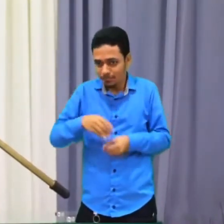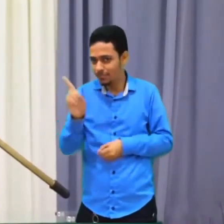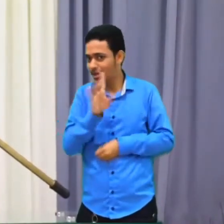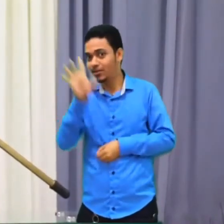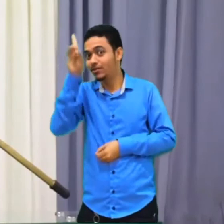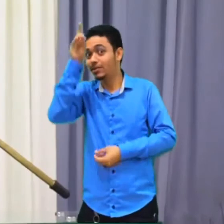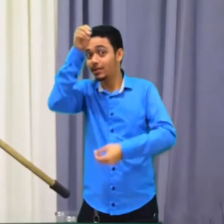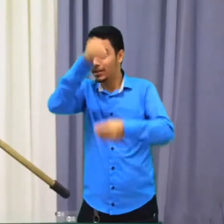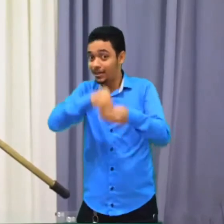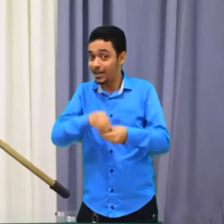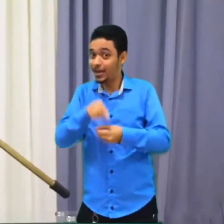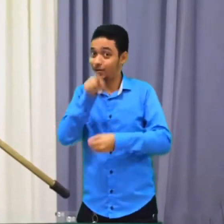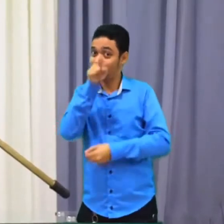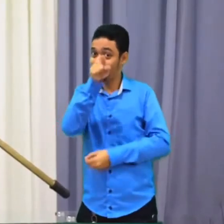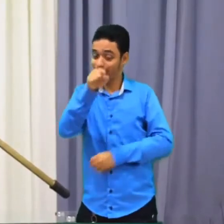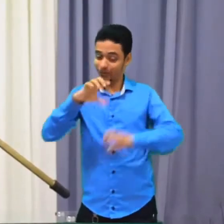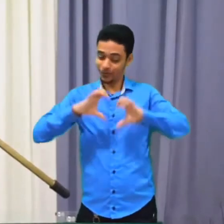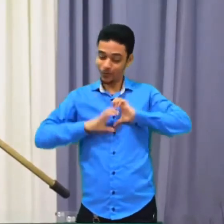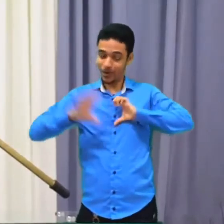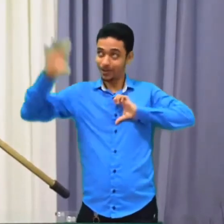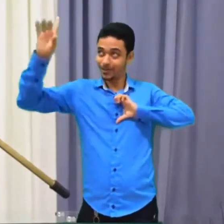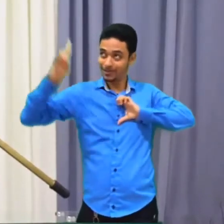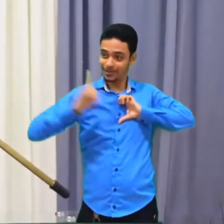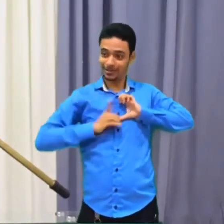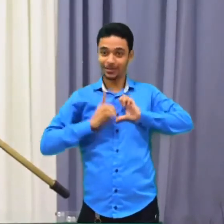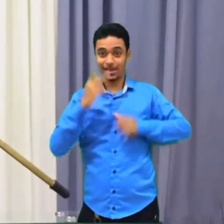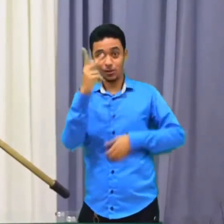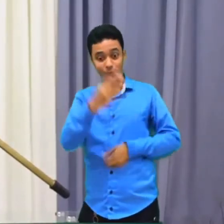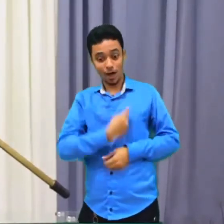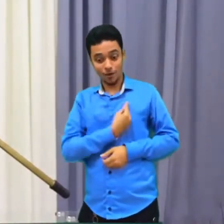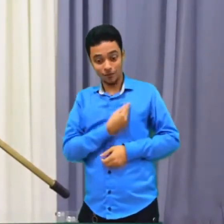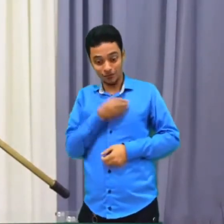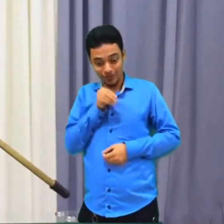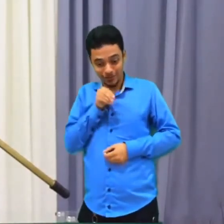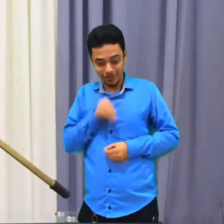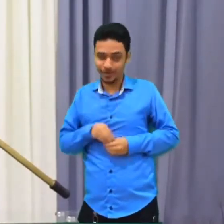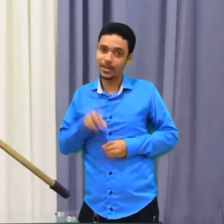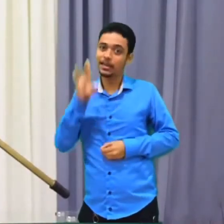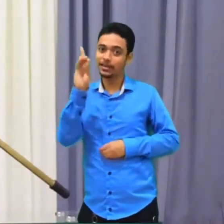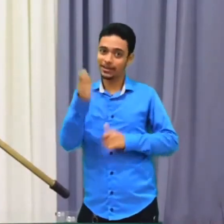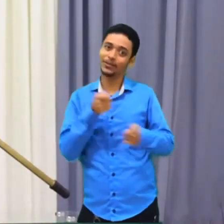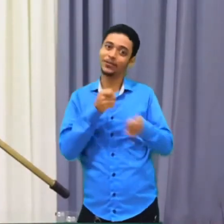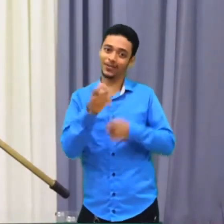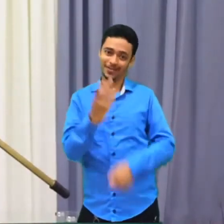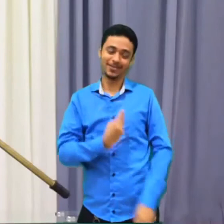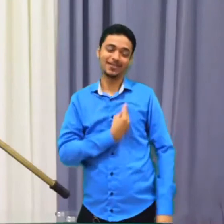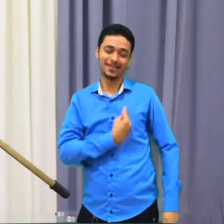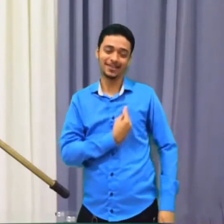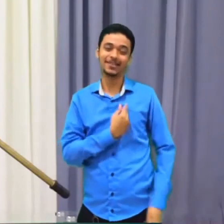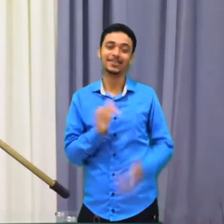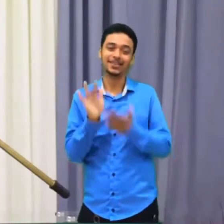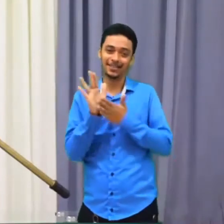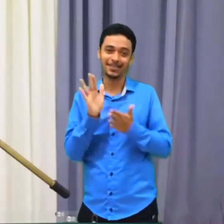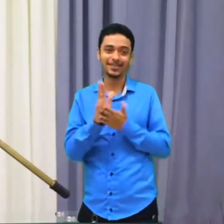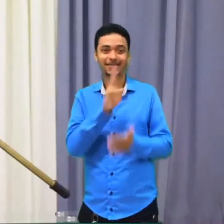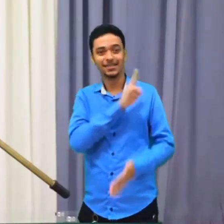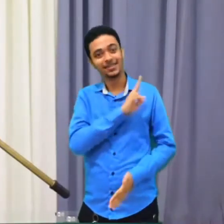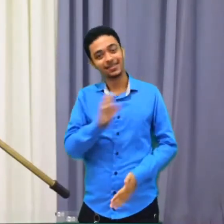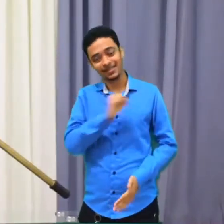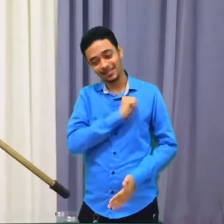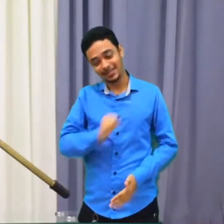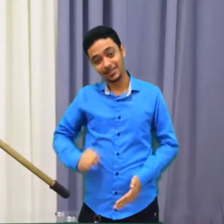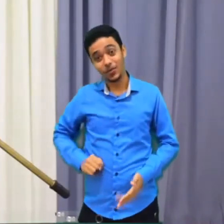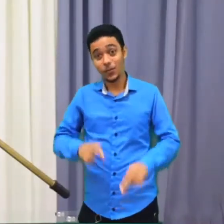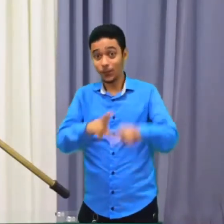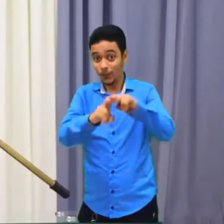aí, no seu coração, na sua vida, Ele tem o domínio da sua vida. Bendito seja o santo nome do Senhor.